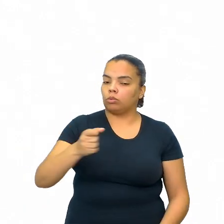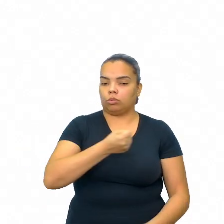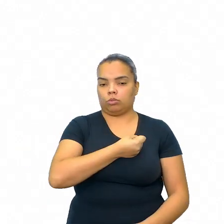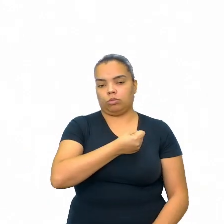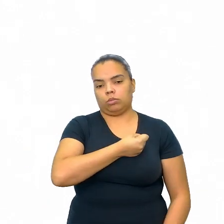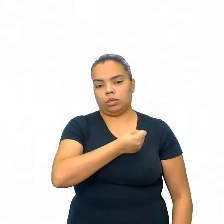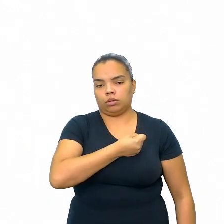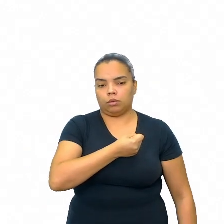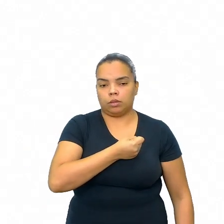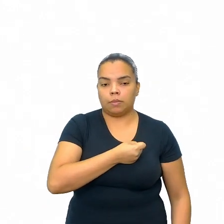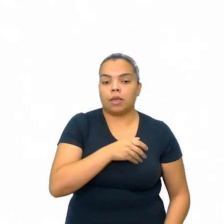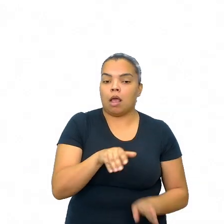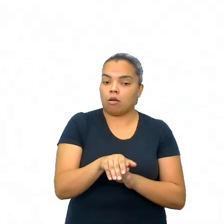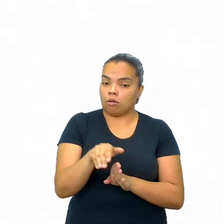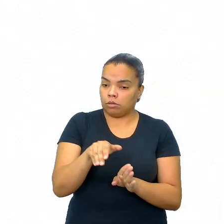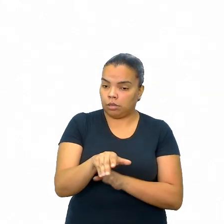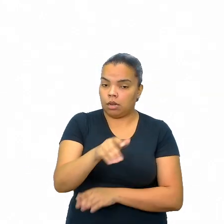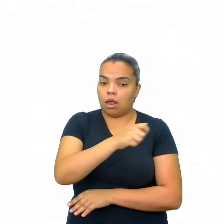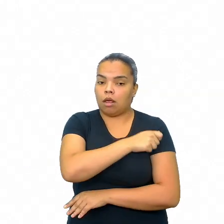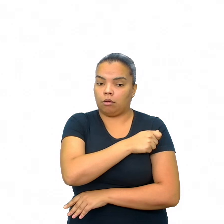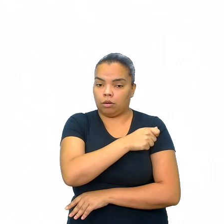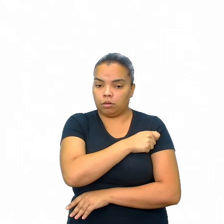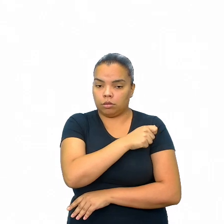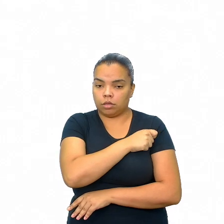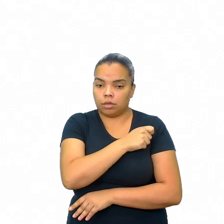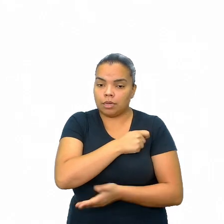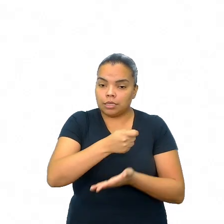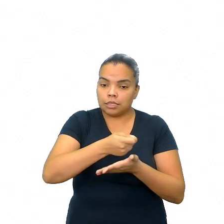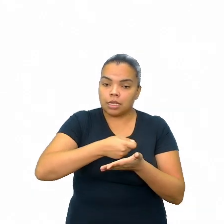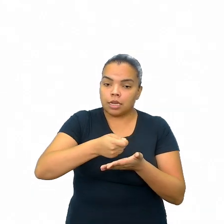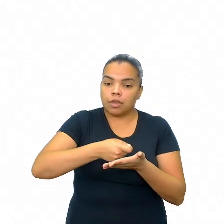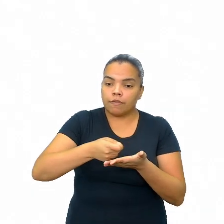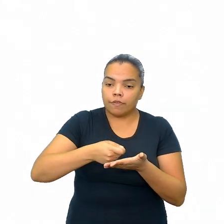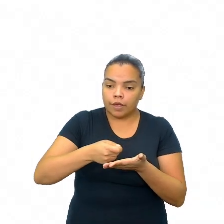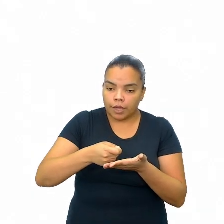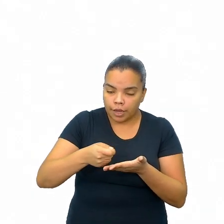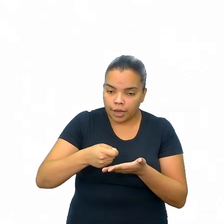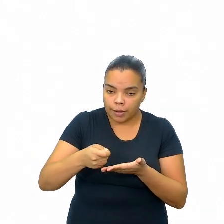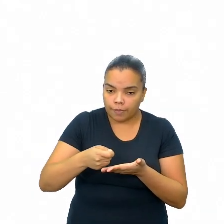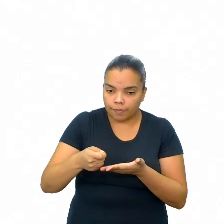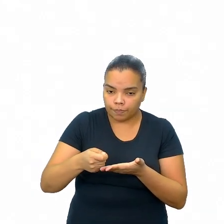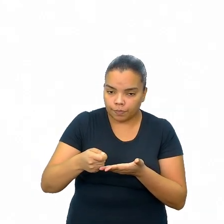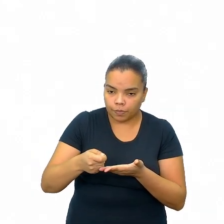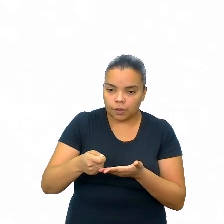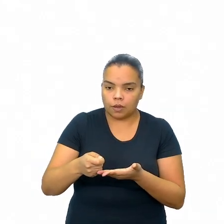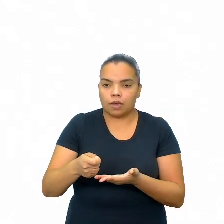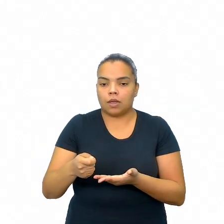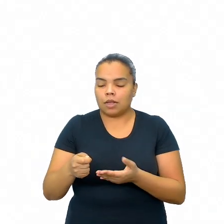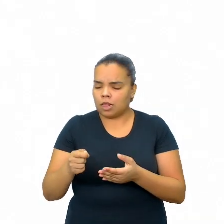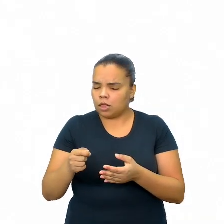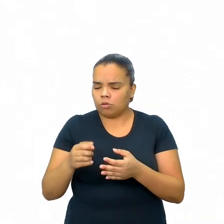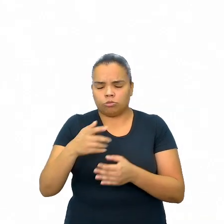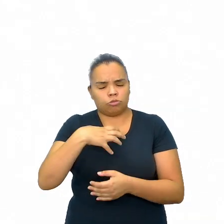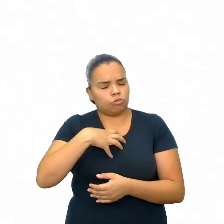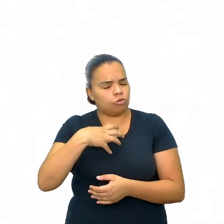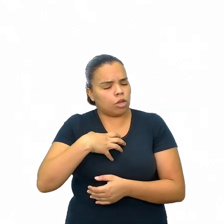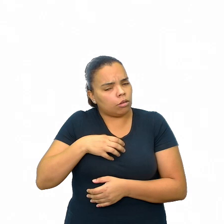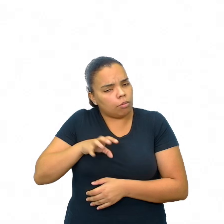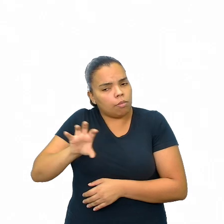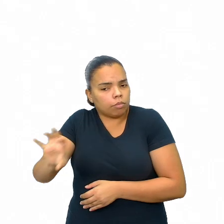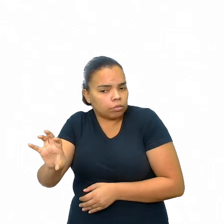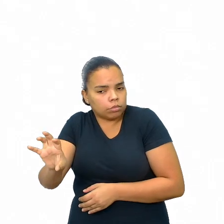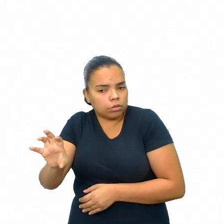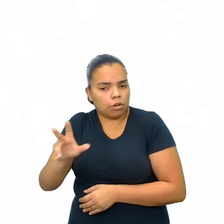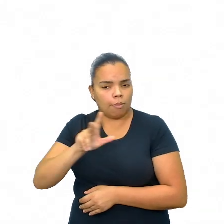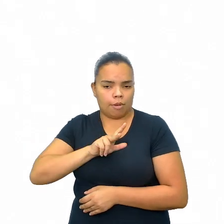Orientar o estudante para que escreva o número da maneira como considerar correto. Entretanto, que